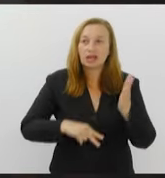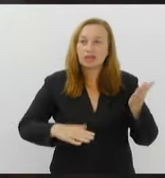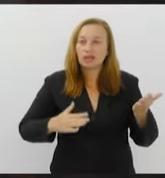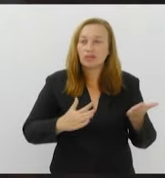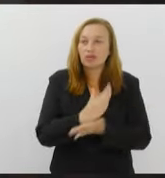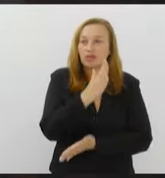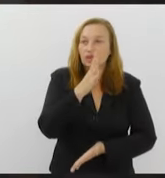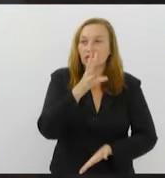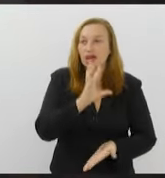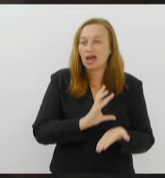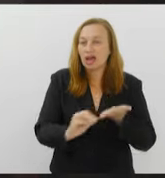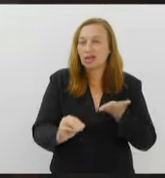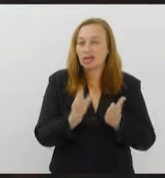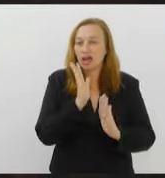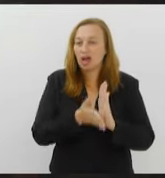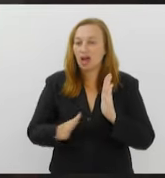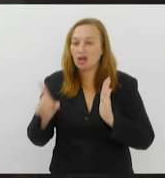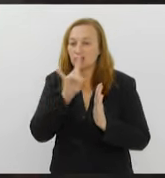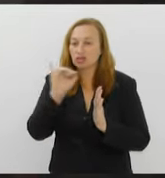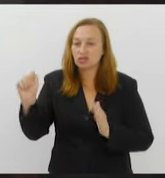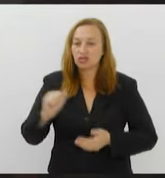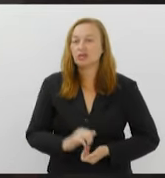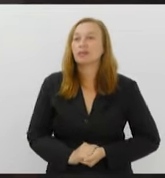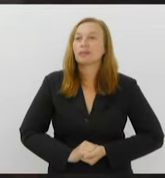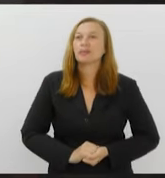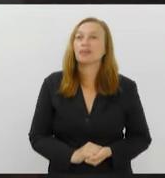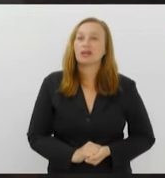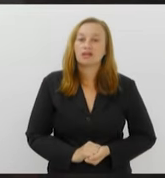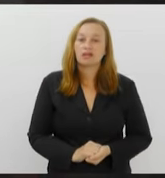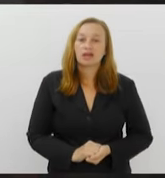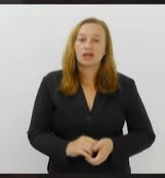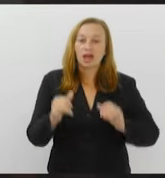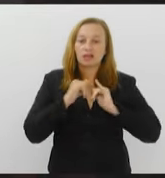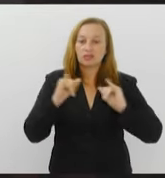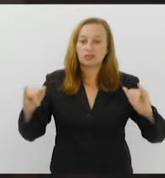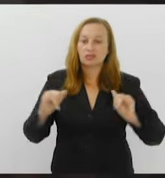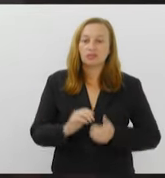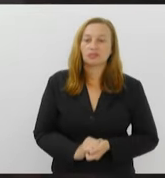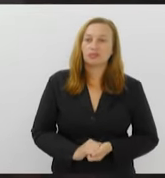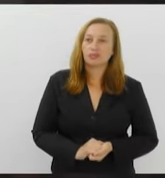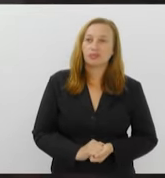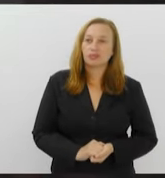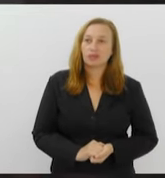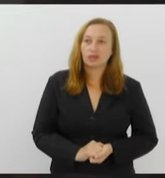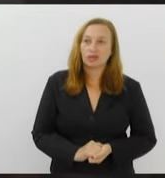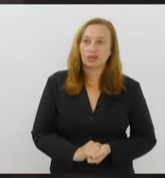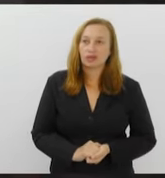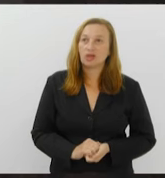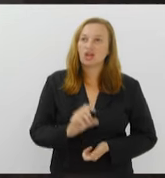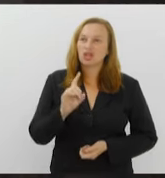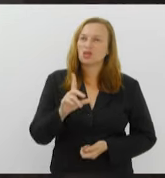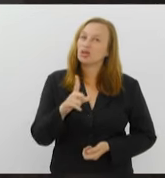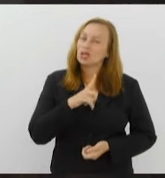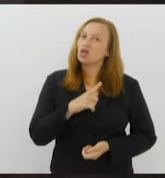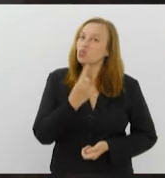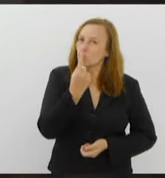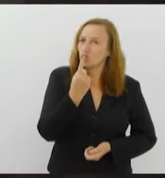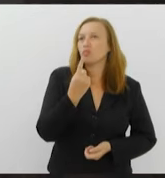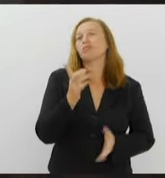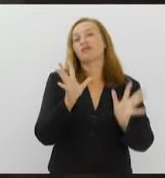ata, passa-se a ordem do dia. Anuncio. Nós só temos esse para